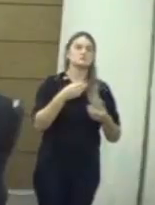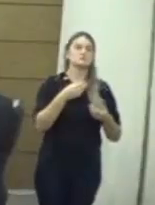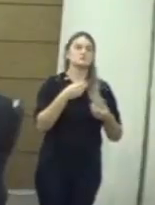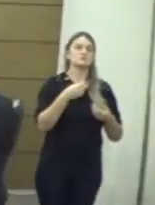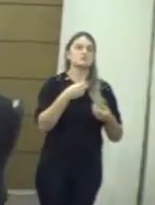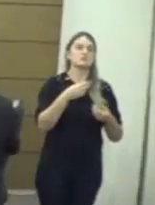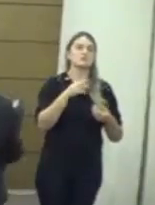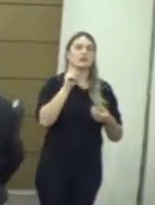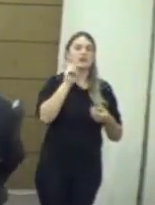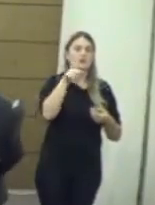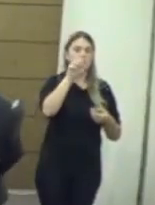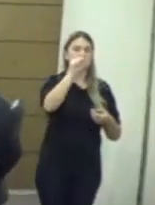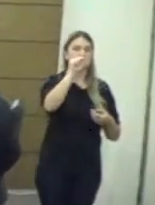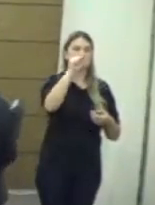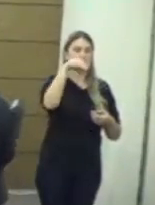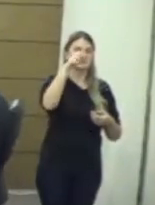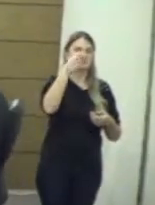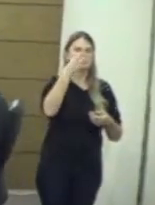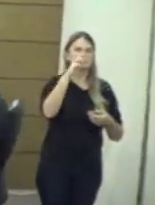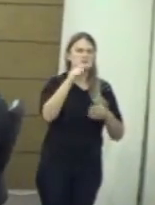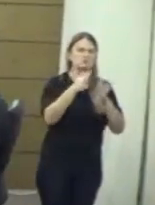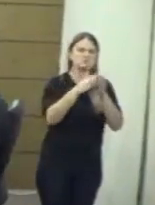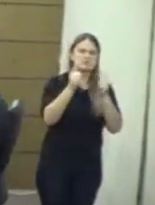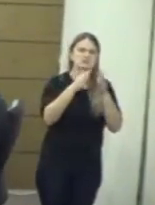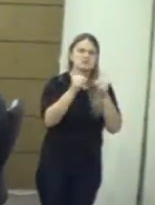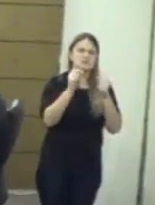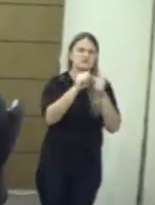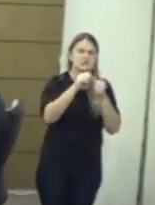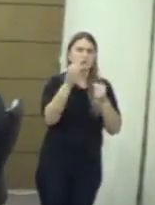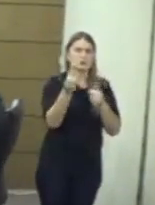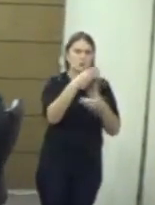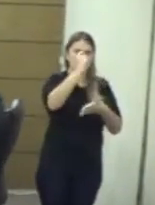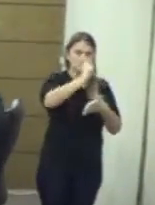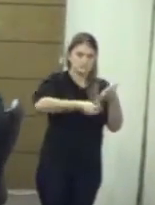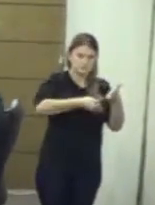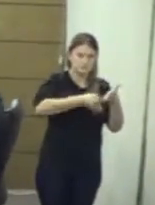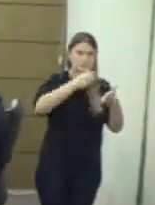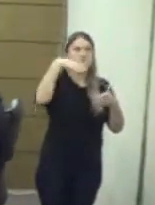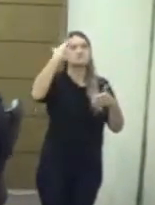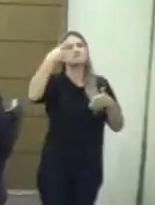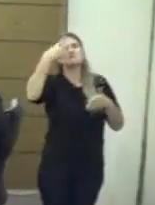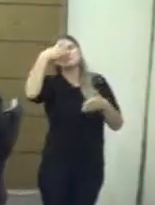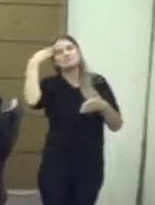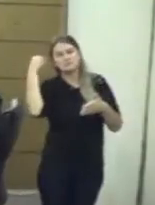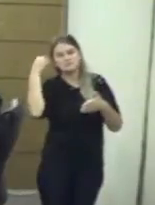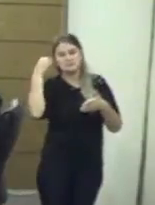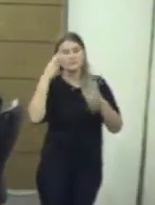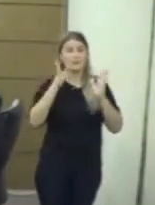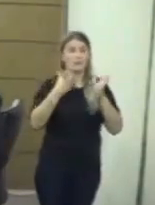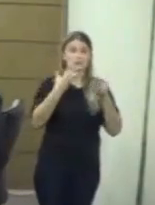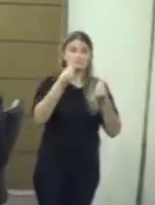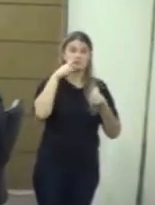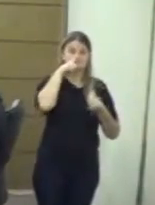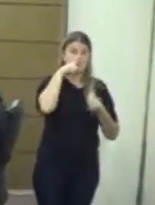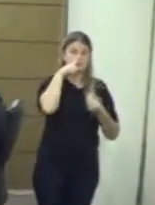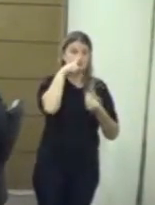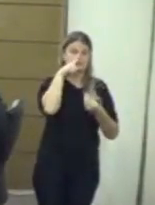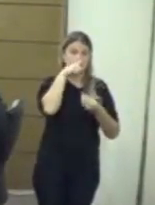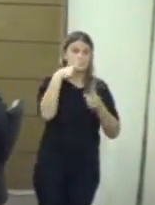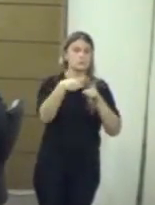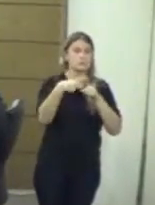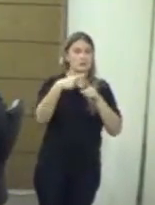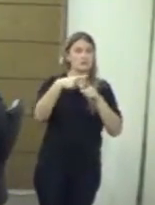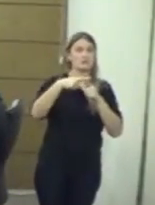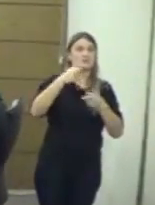sanepar é assim chora chora chora para renovar depois ela esquece a questão nossa é tão grave e que eu vinha